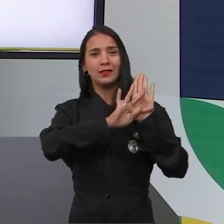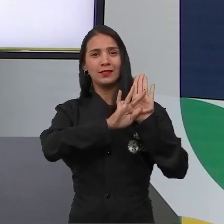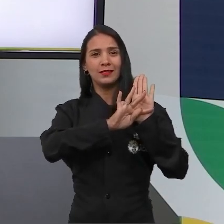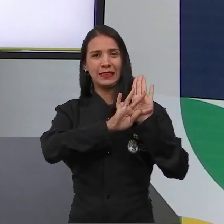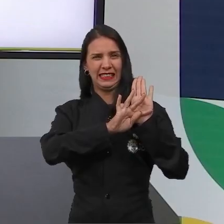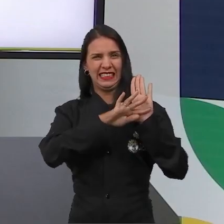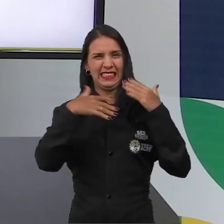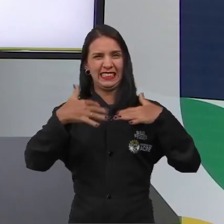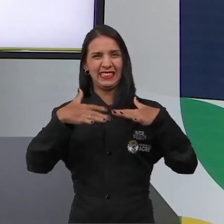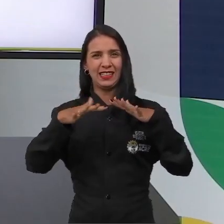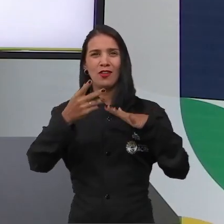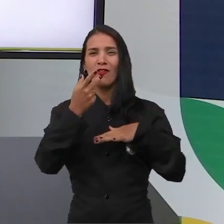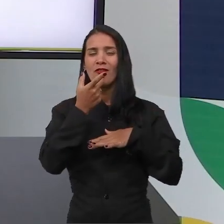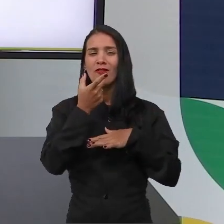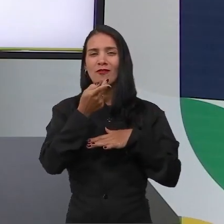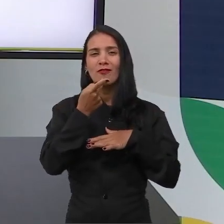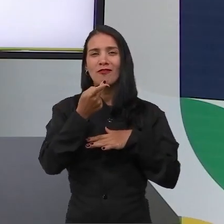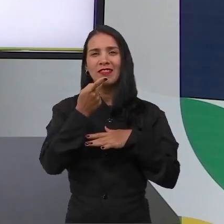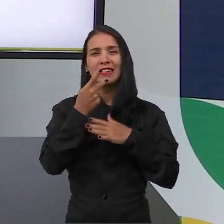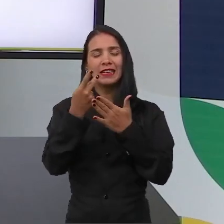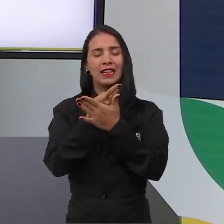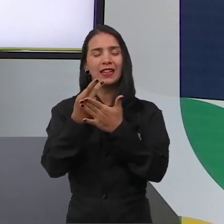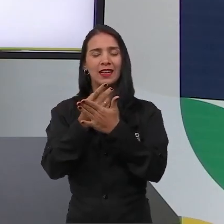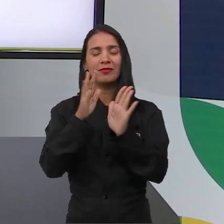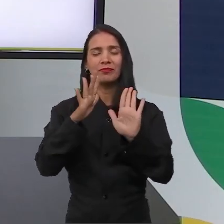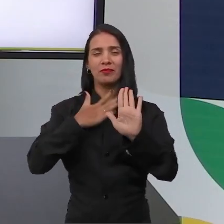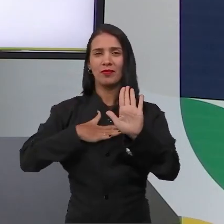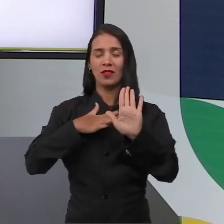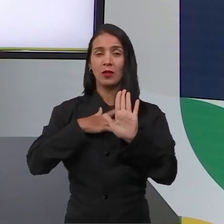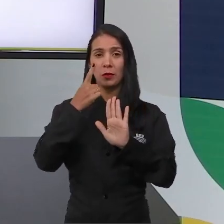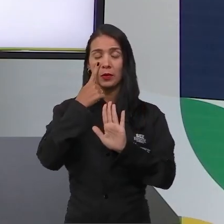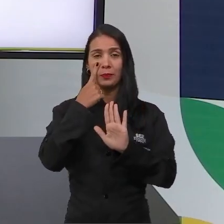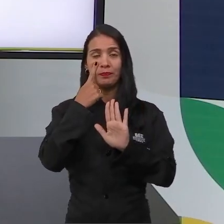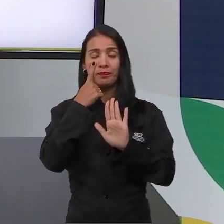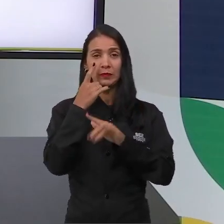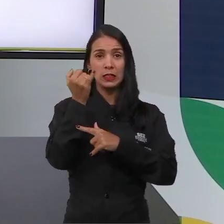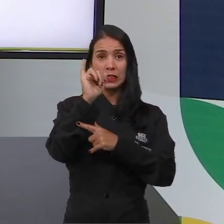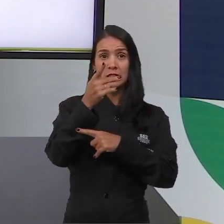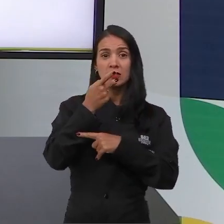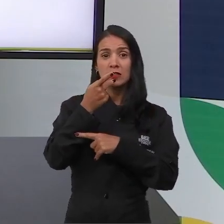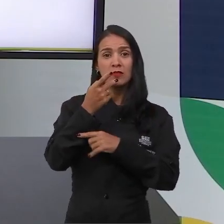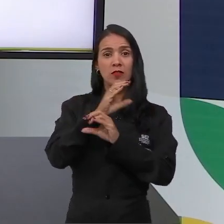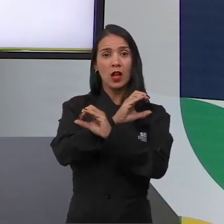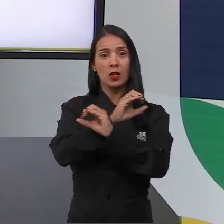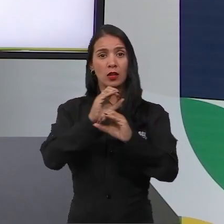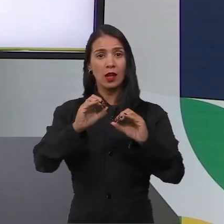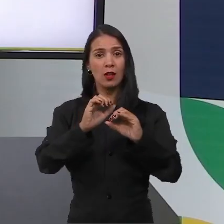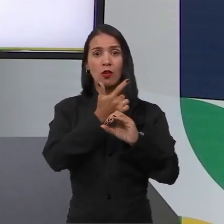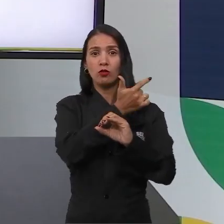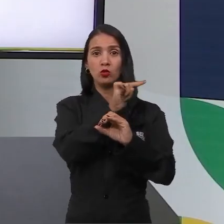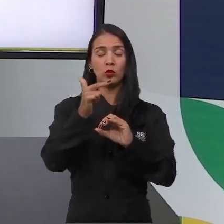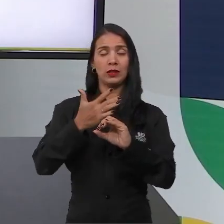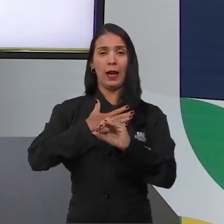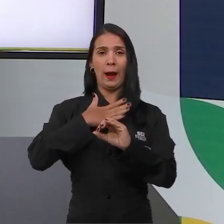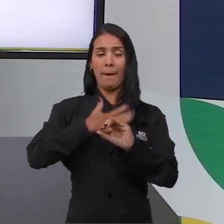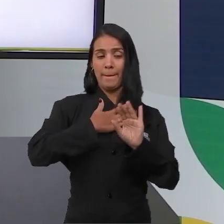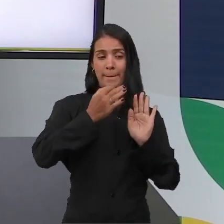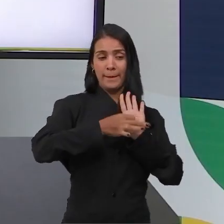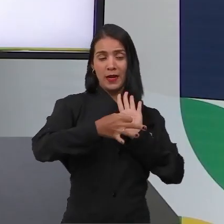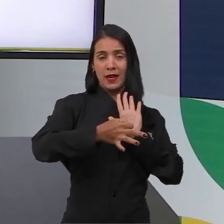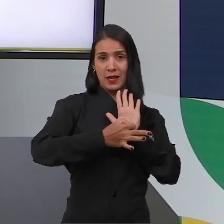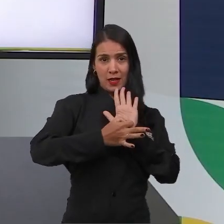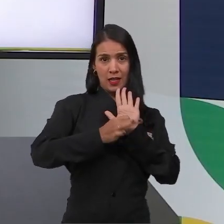da professora tá boa. Quando nós falamos, pessoal, dessa neutralidade, é não mostrar um posicionamento pessoal. Então,